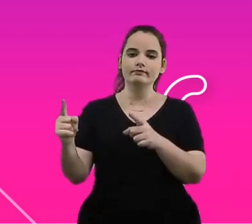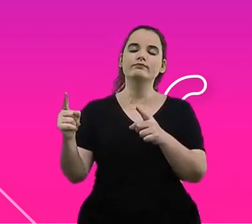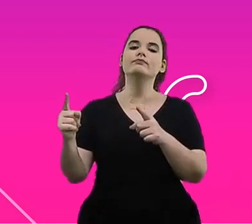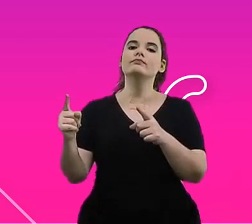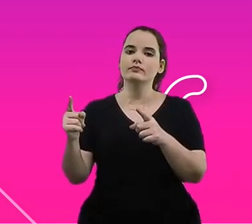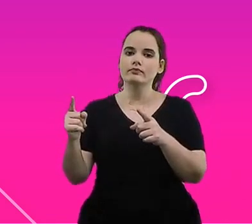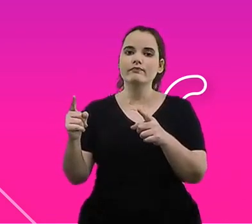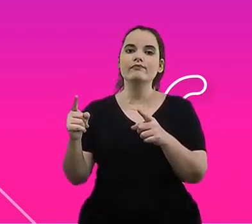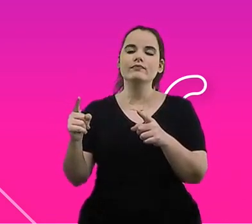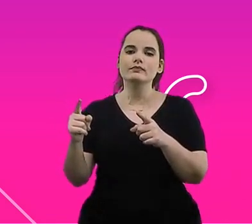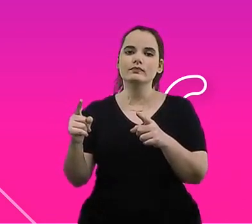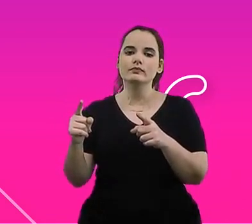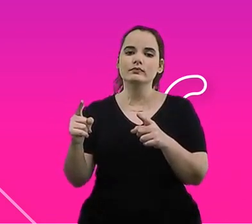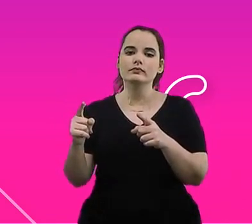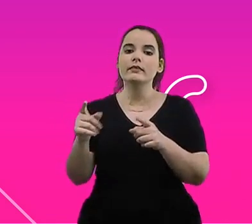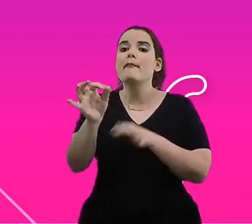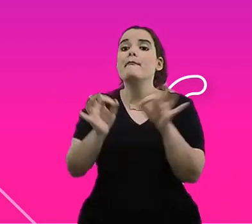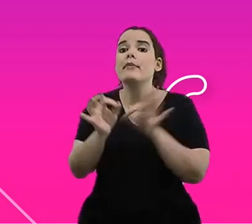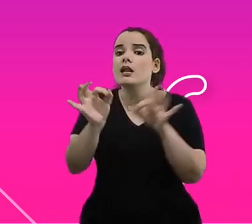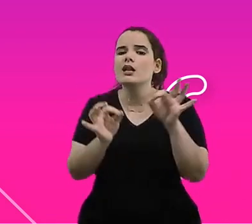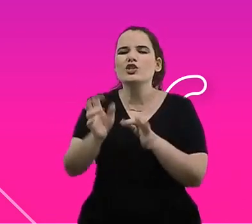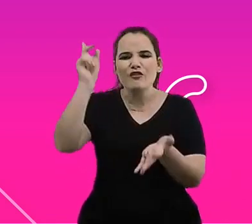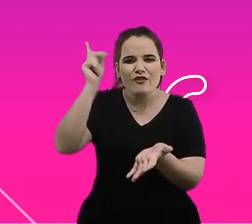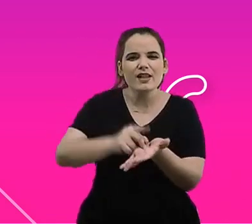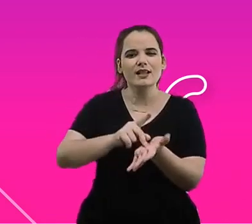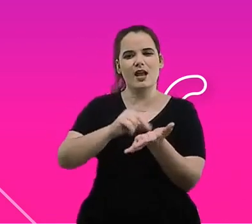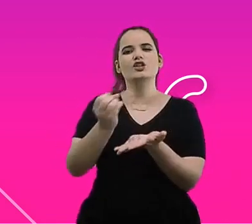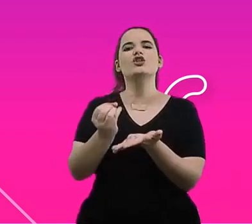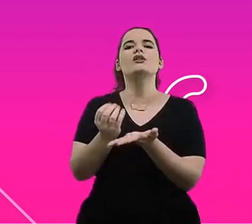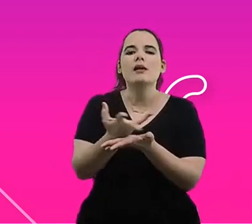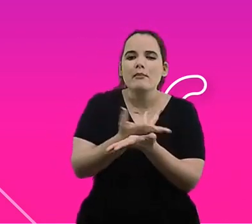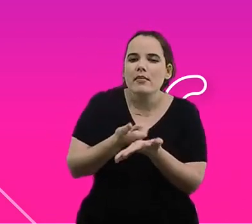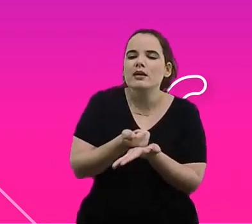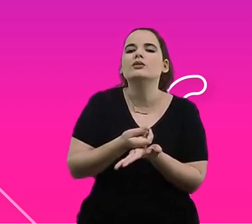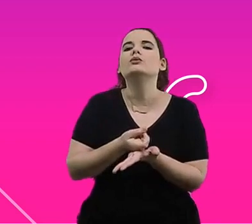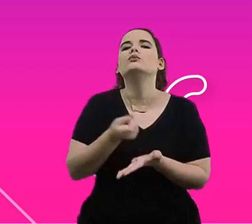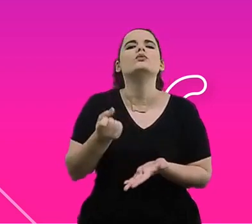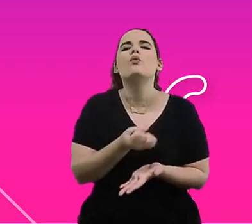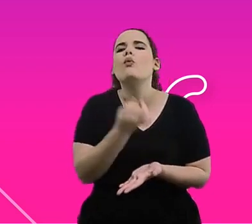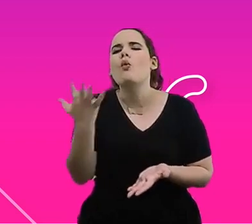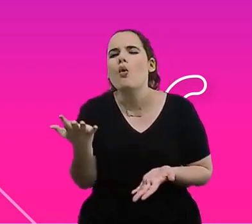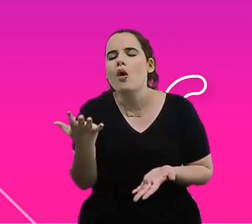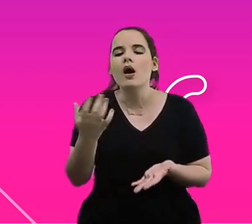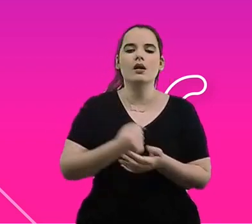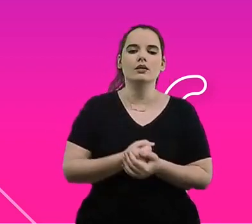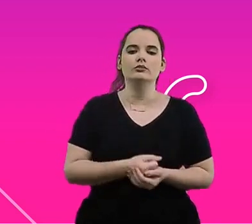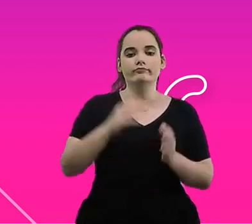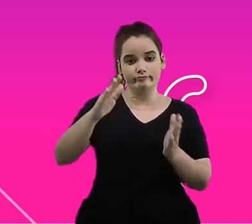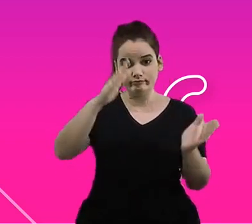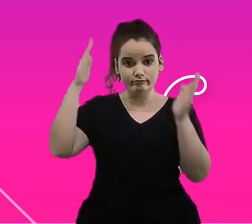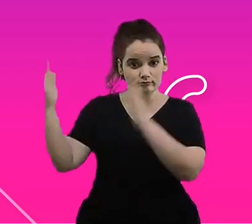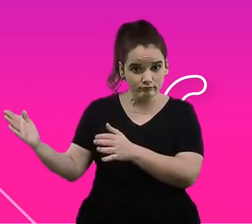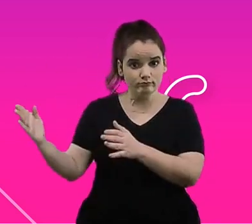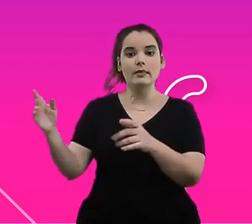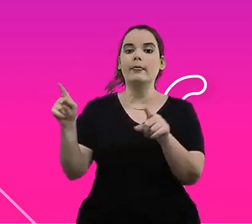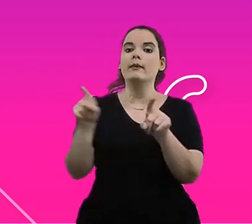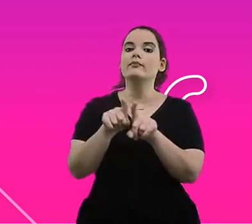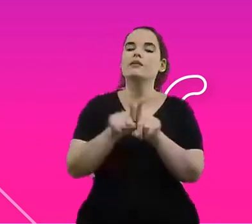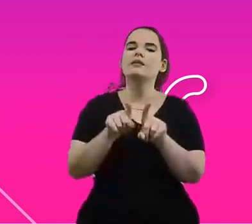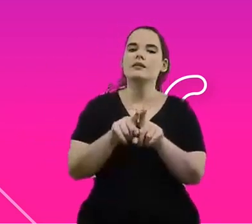que se planejou, gastar de orçamento, o que foi disponibilizado de orçamento, e essa integração é a aderência